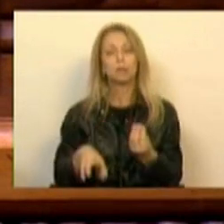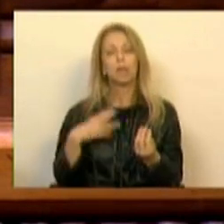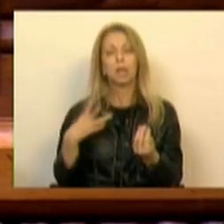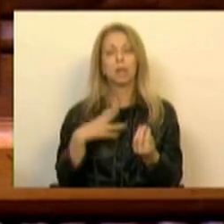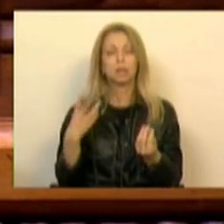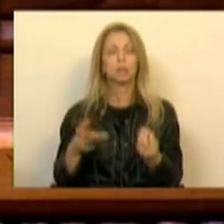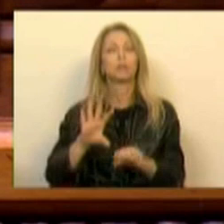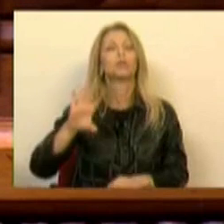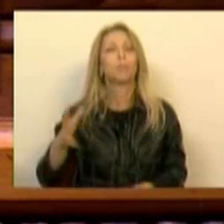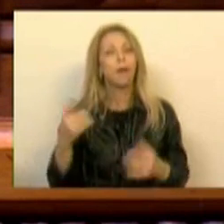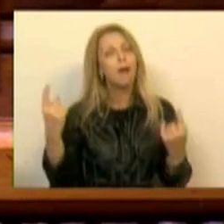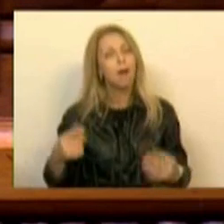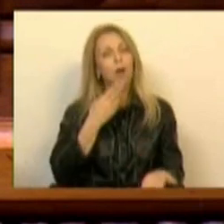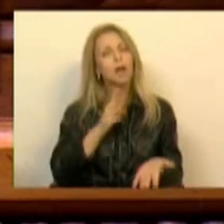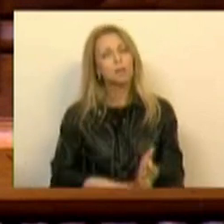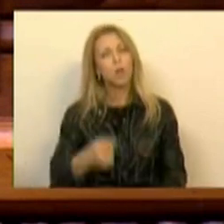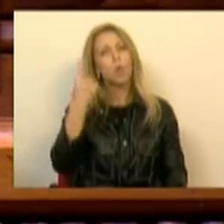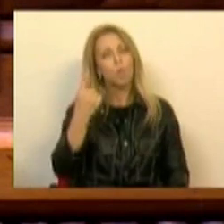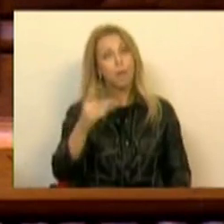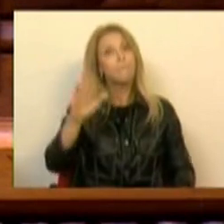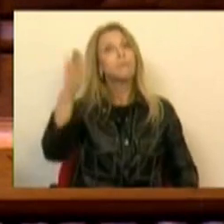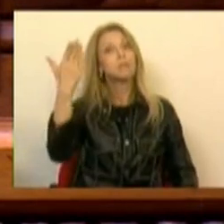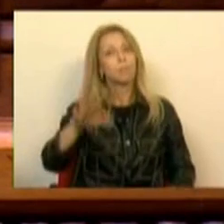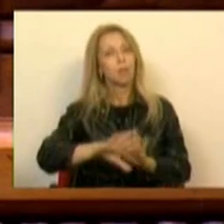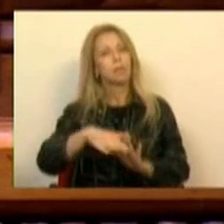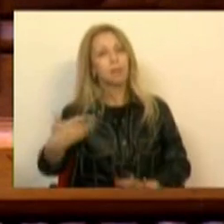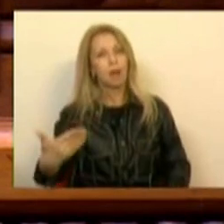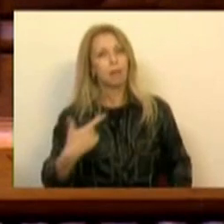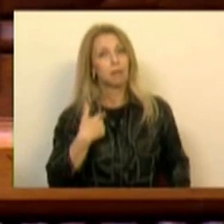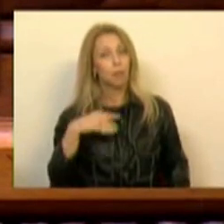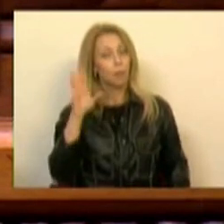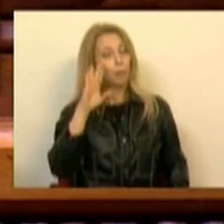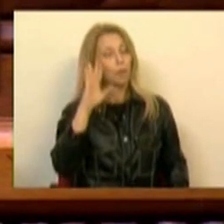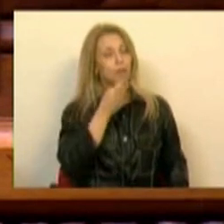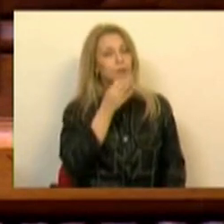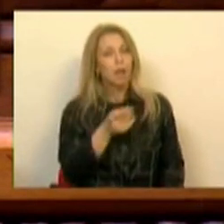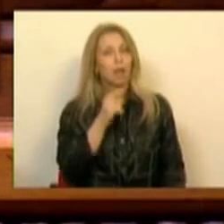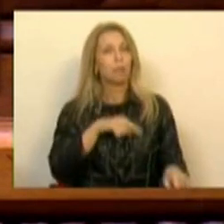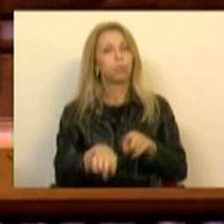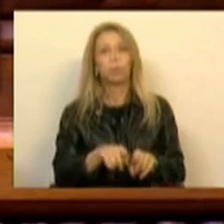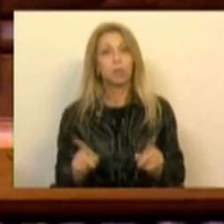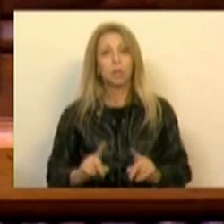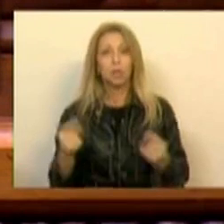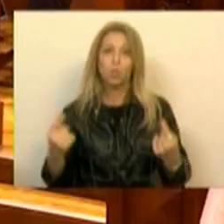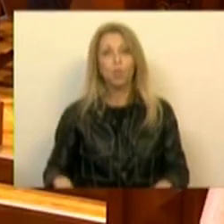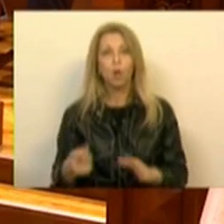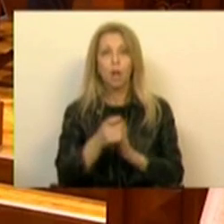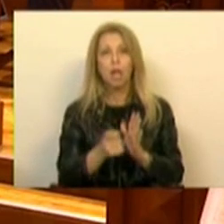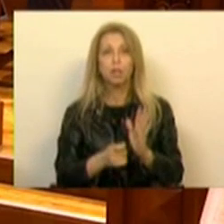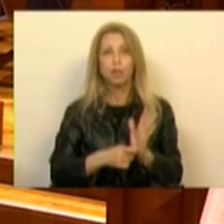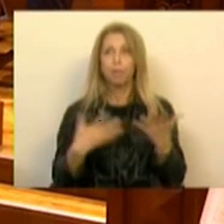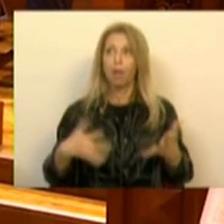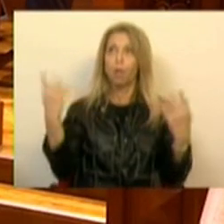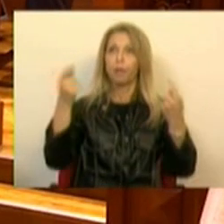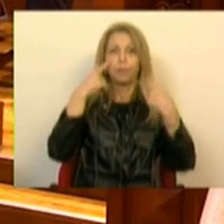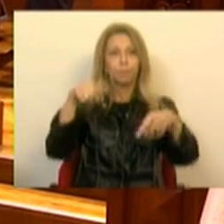a oposição, principalmente a de direita, não querer falar de políticas e só falar da agenda mediática. É que